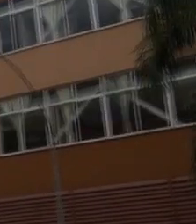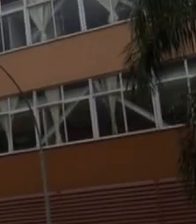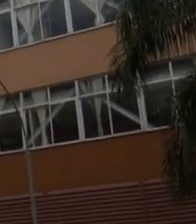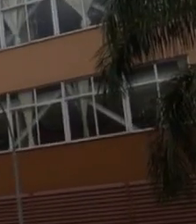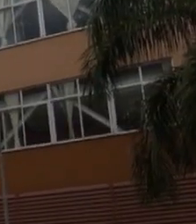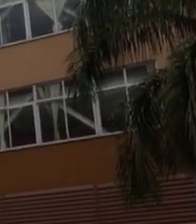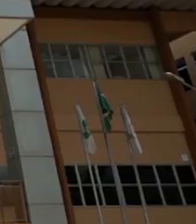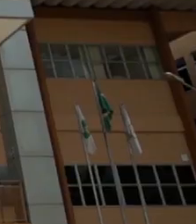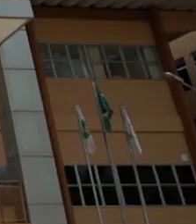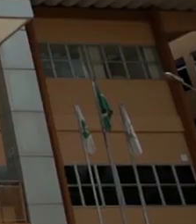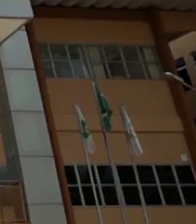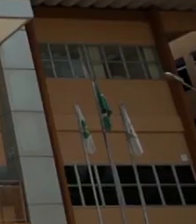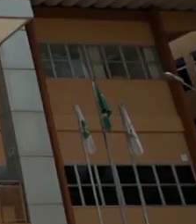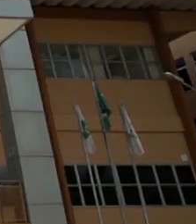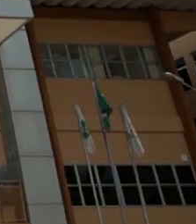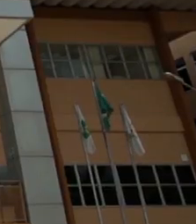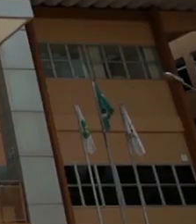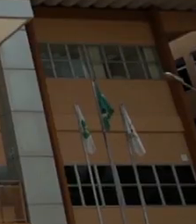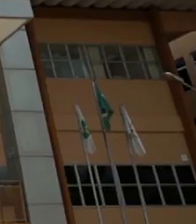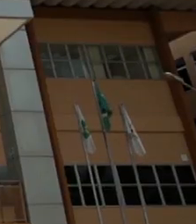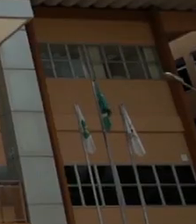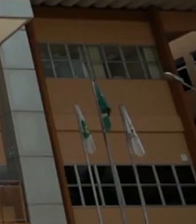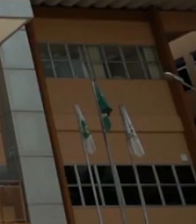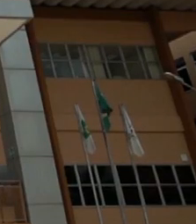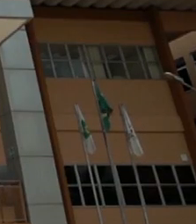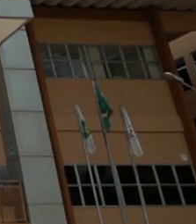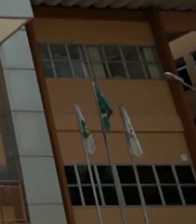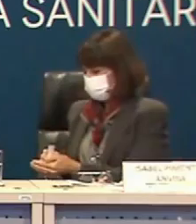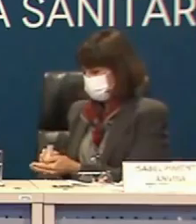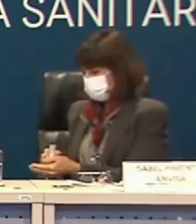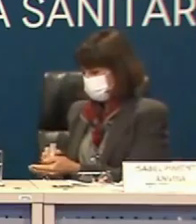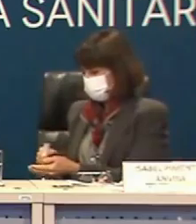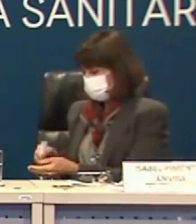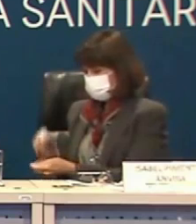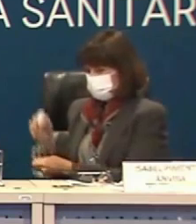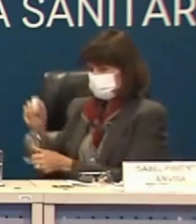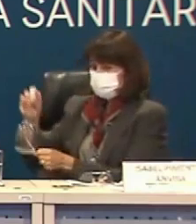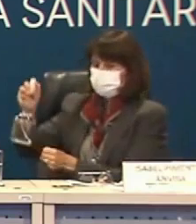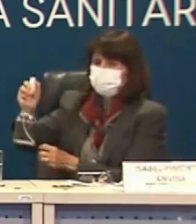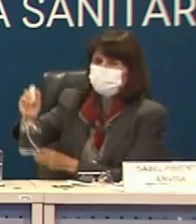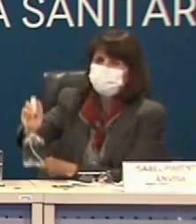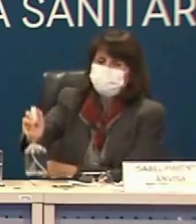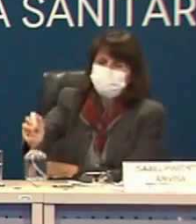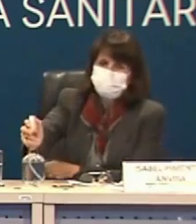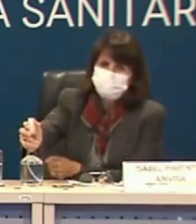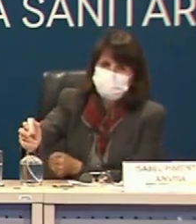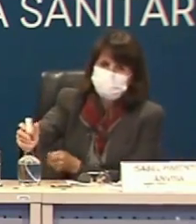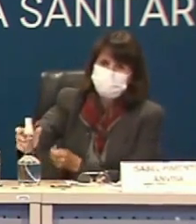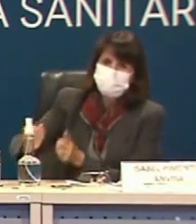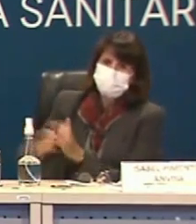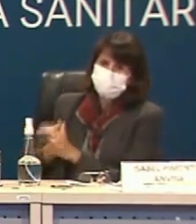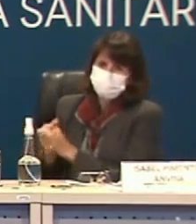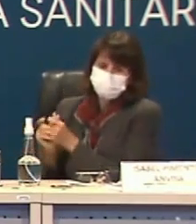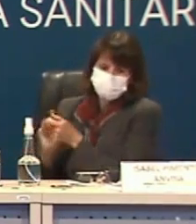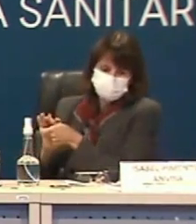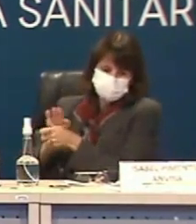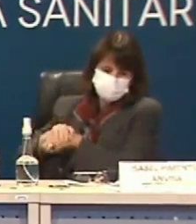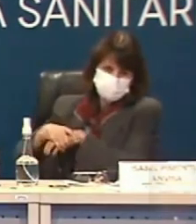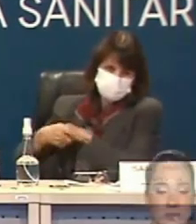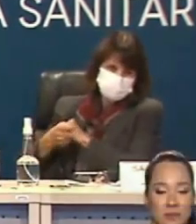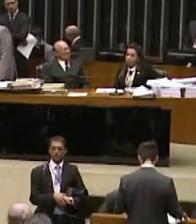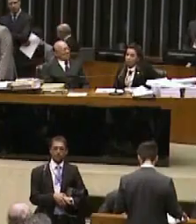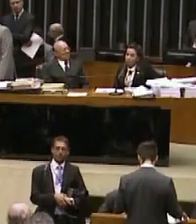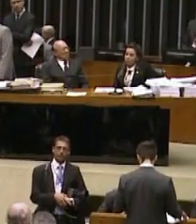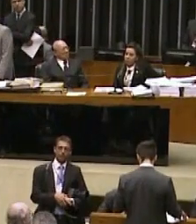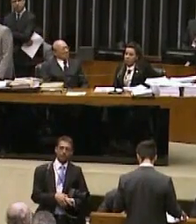Anvisa reagiu ao líder do governo e disse que ou ele denuncia ou se retrata. E questionou a quem interessa o enfraquecimento